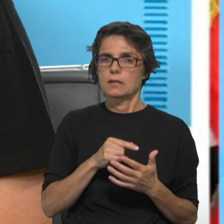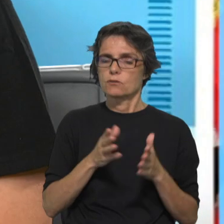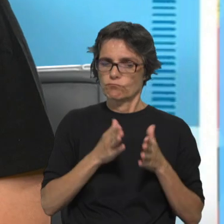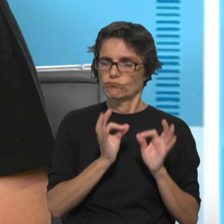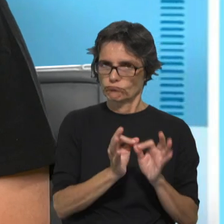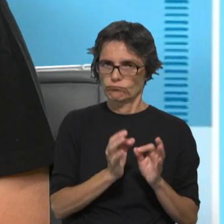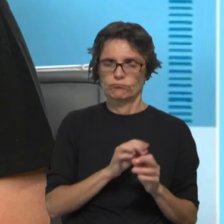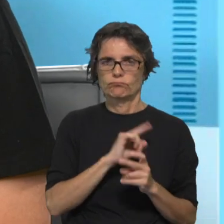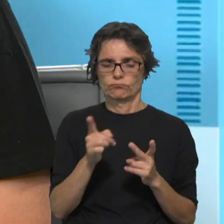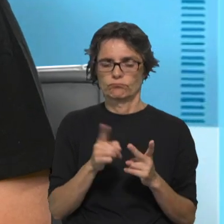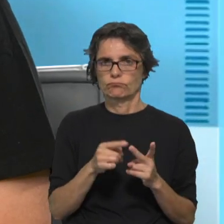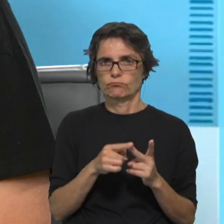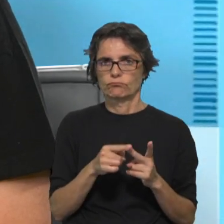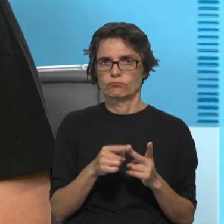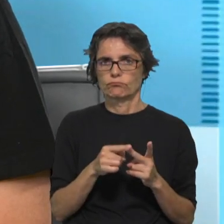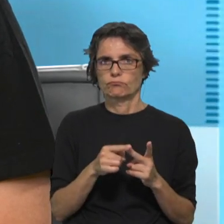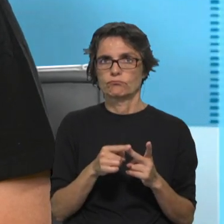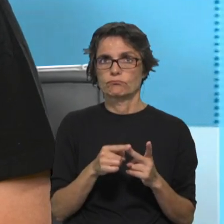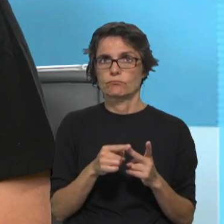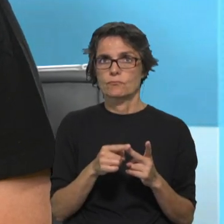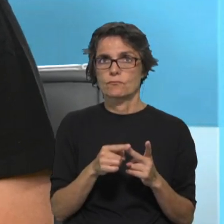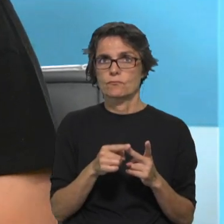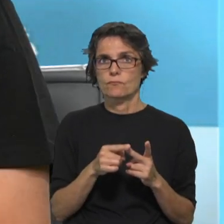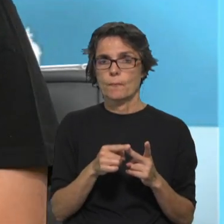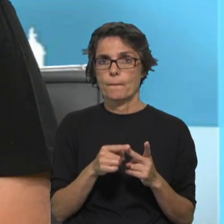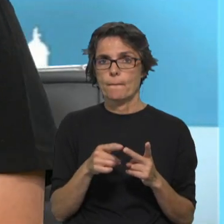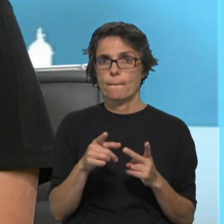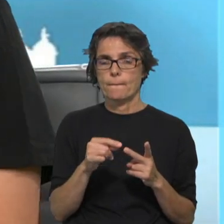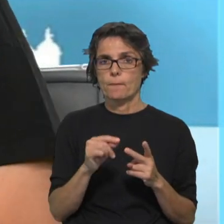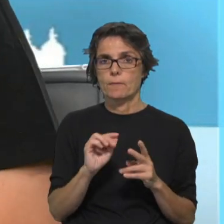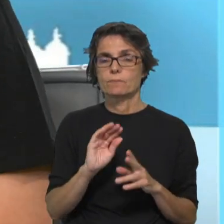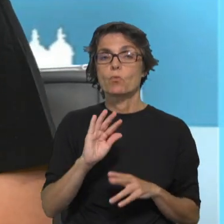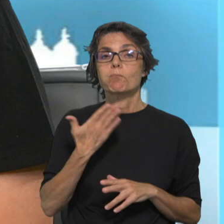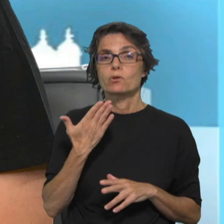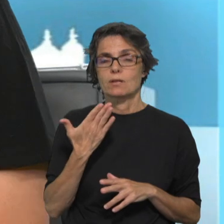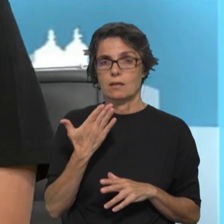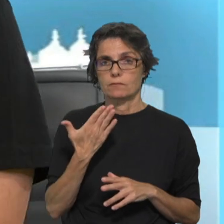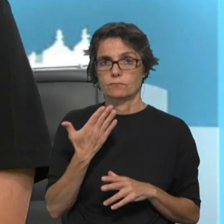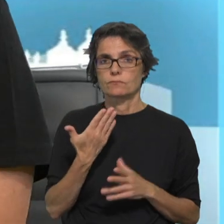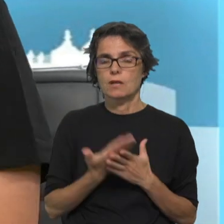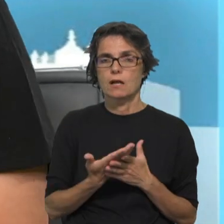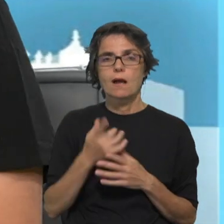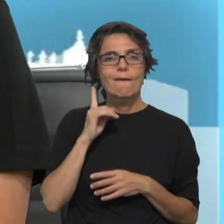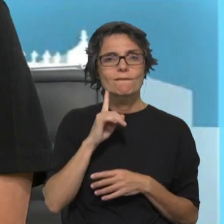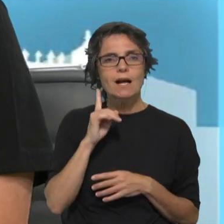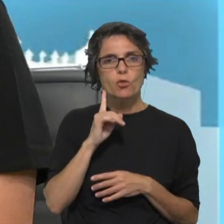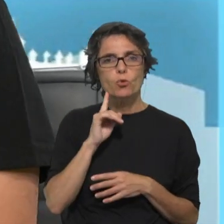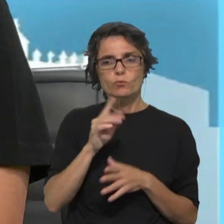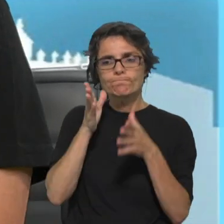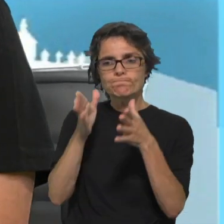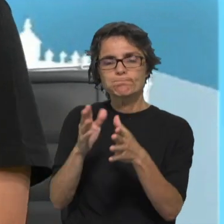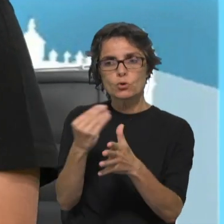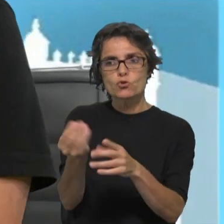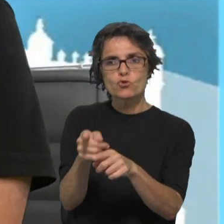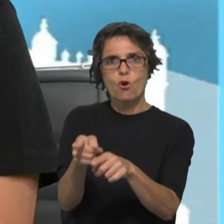presente. Aquilo que tem que ser uma prioridade, uma atenção, a valorização do jovem dentro e o